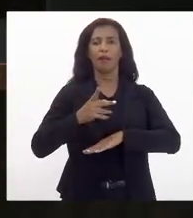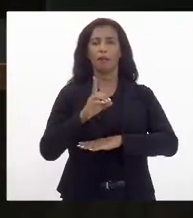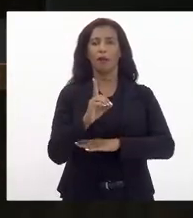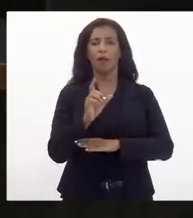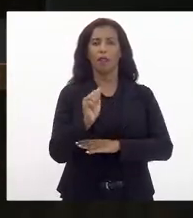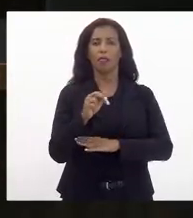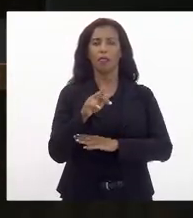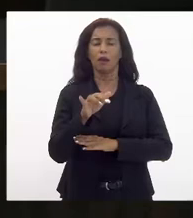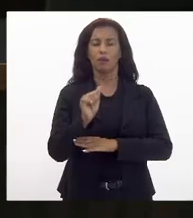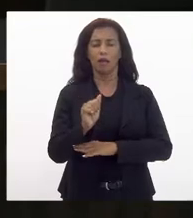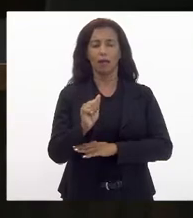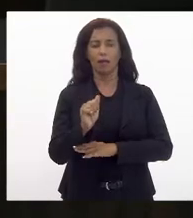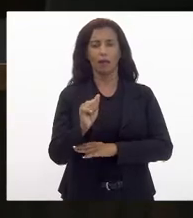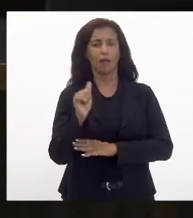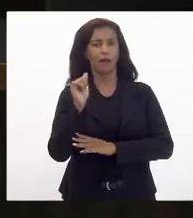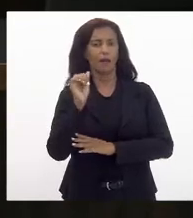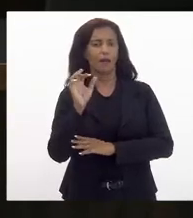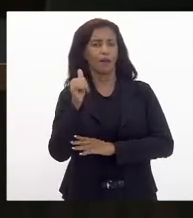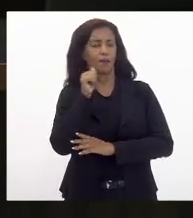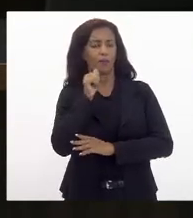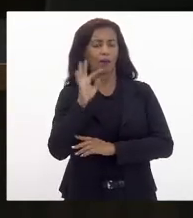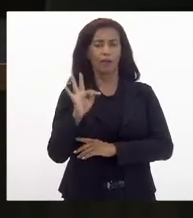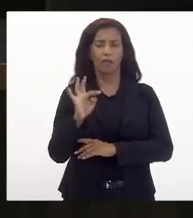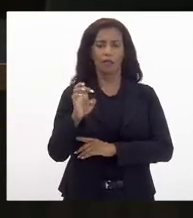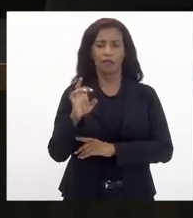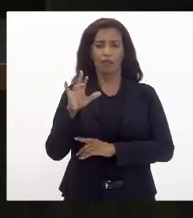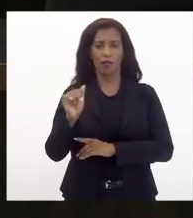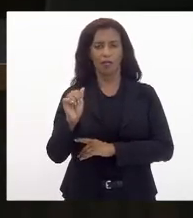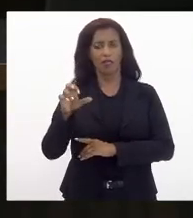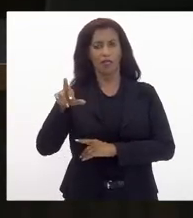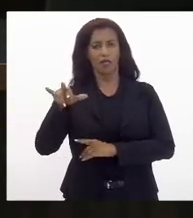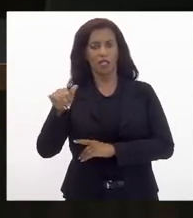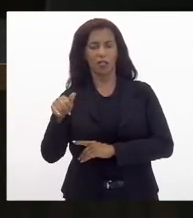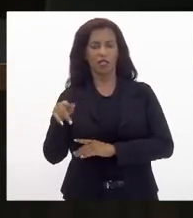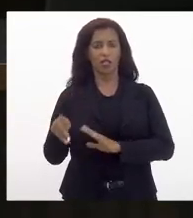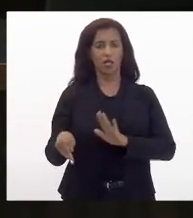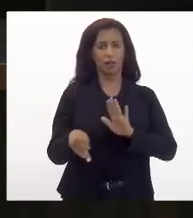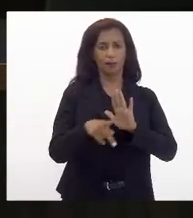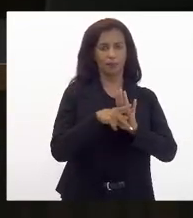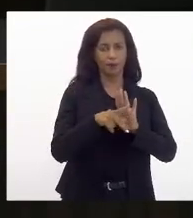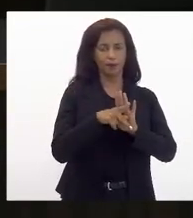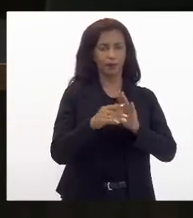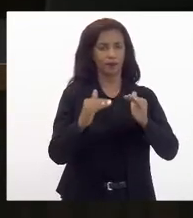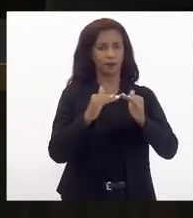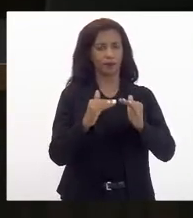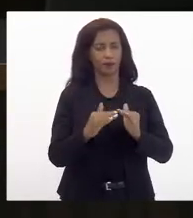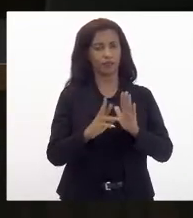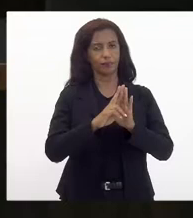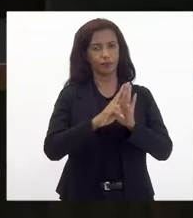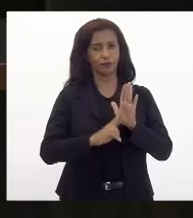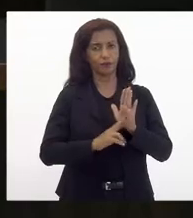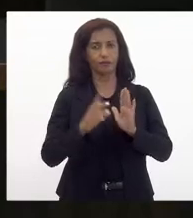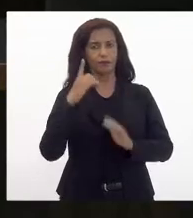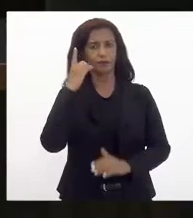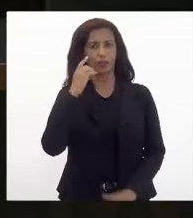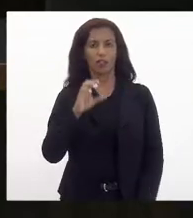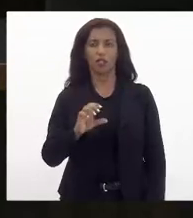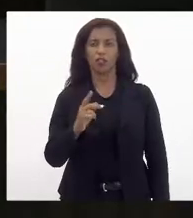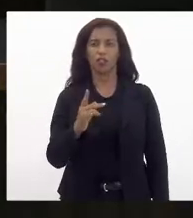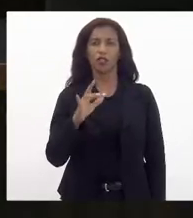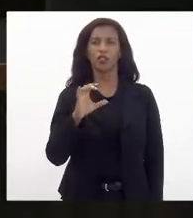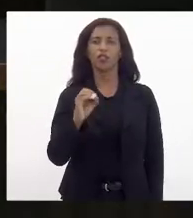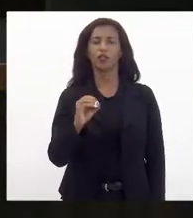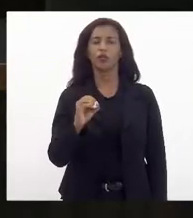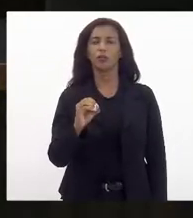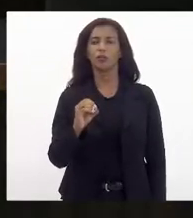a Teresa Cristina parecer da comissão de normas internas e proposições externas favorável relator Deputado Chico Machado